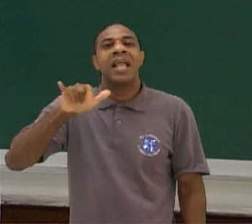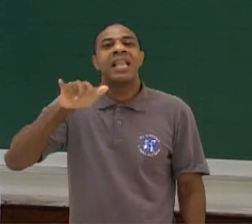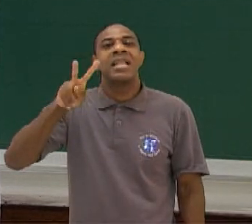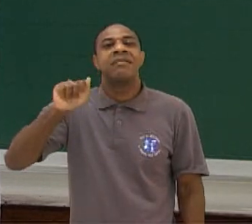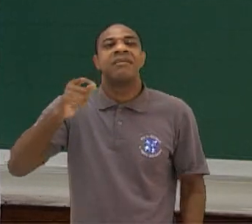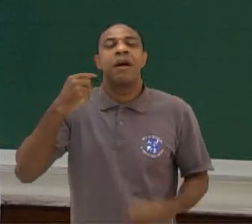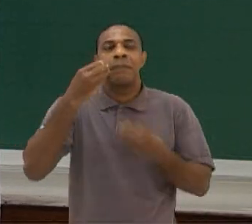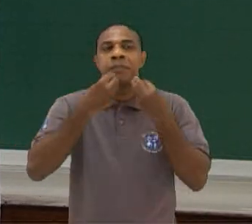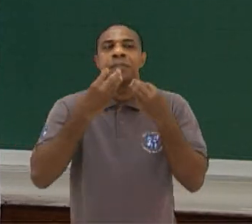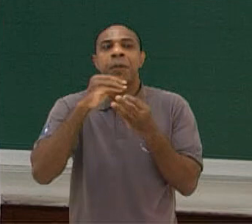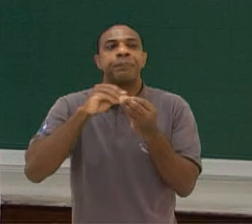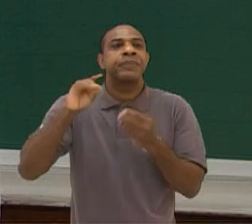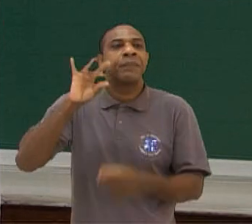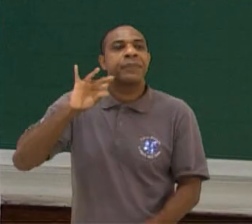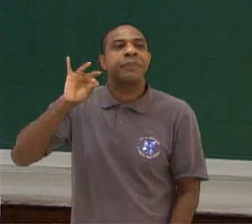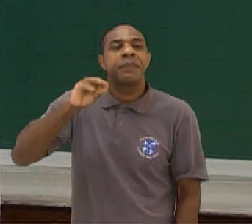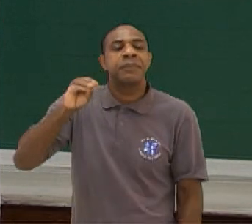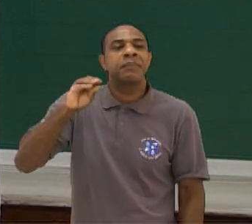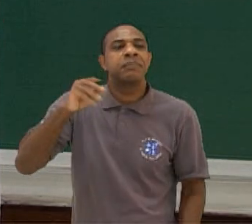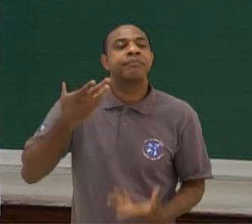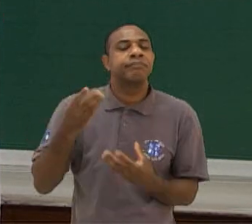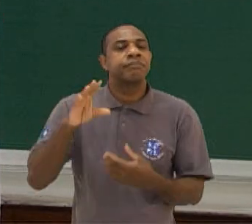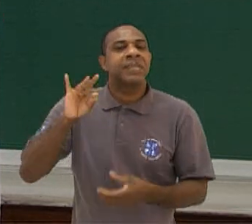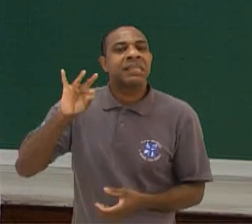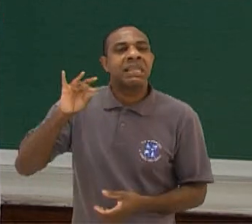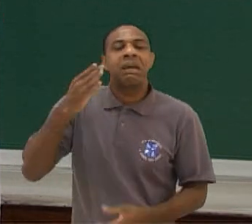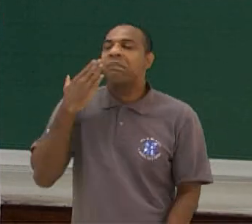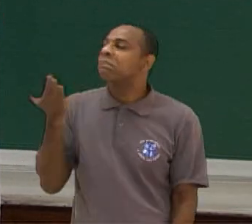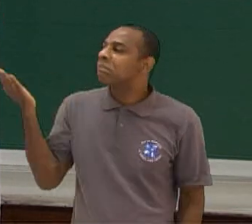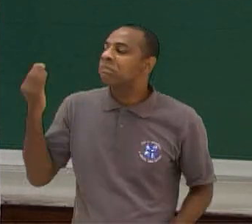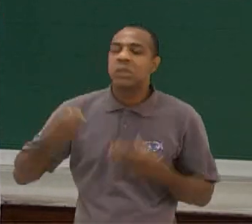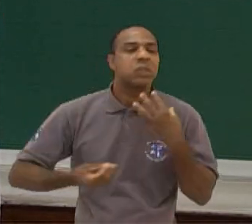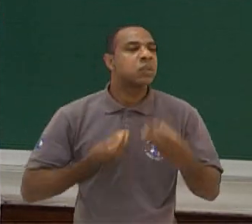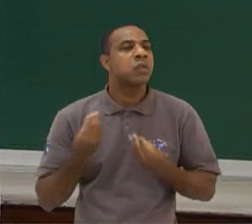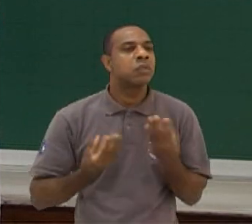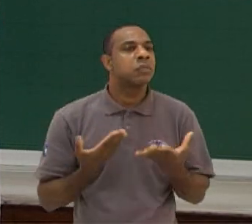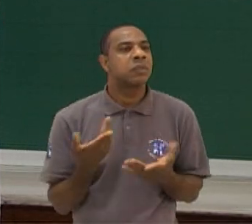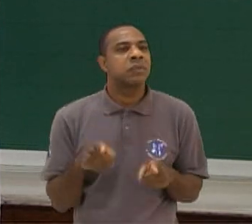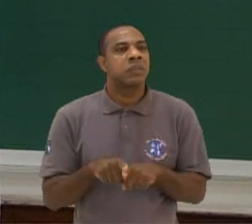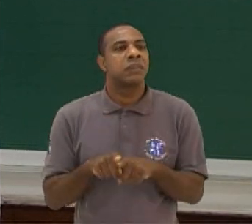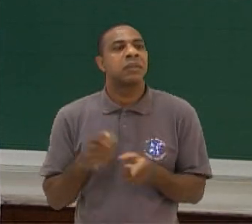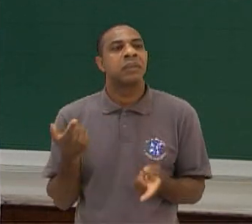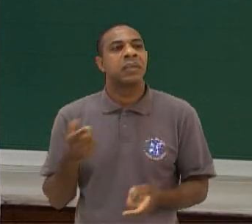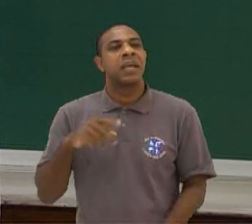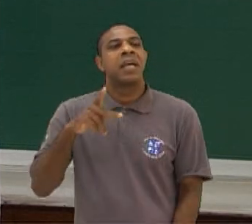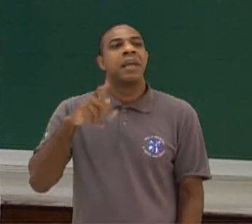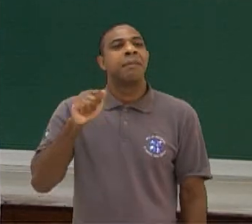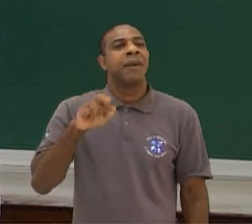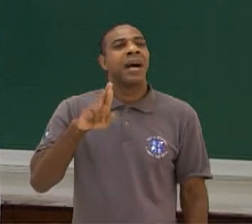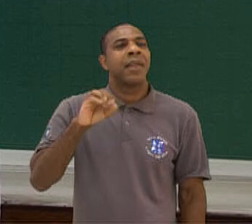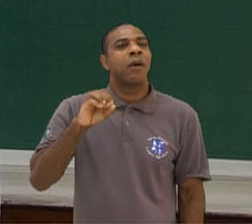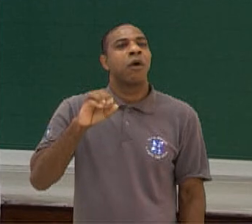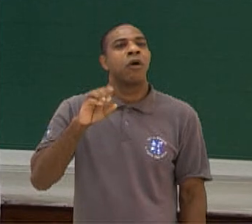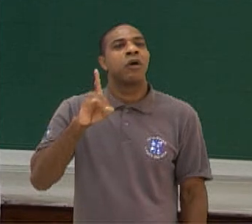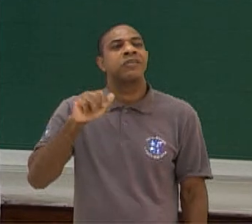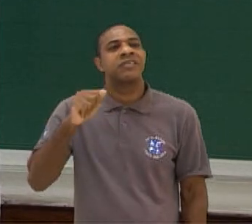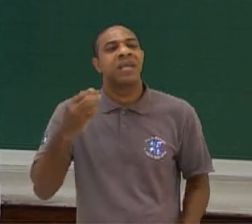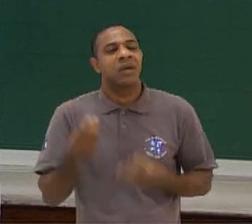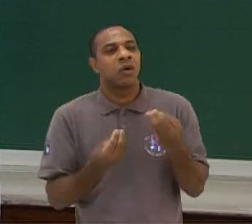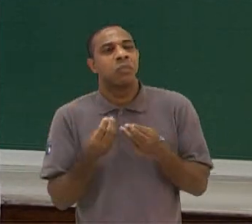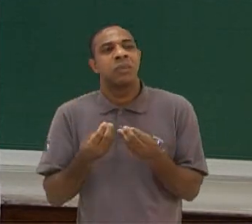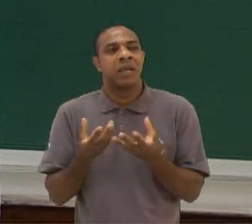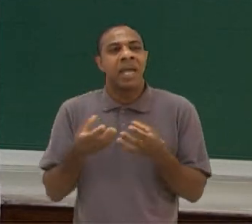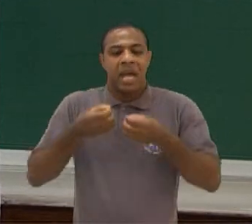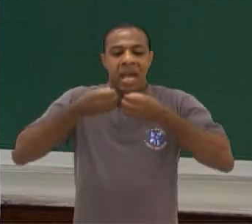importante. Que glândulas são essas? Sublingual, submandibular e parótida. Tá? Então, são as glândulas essenciais para a produção